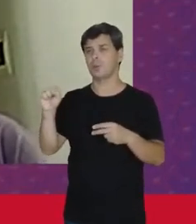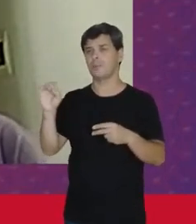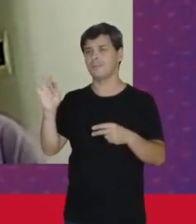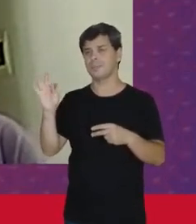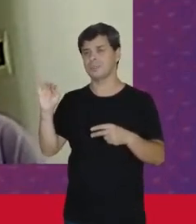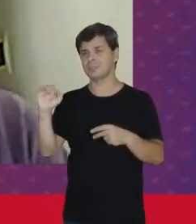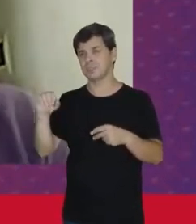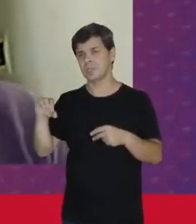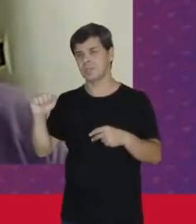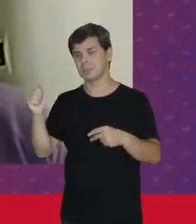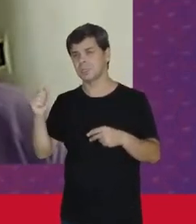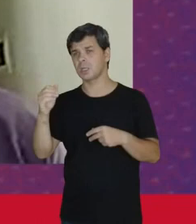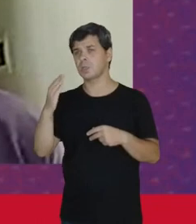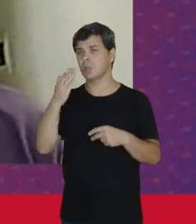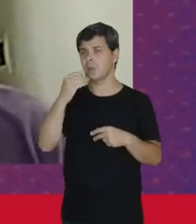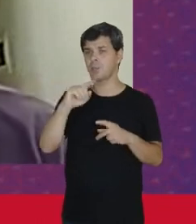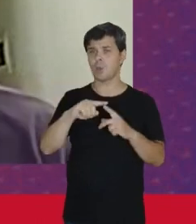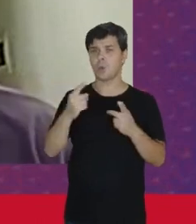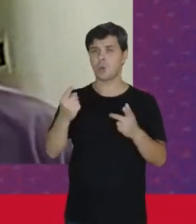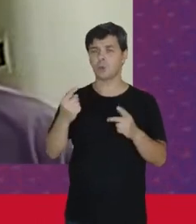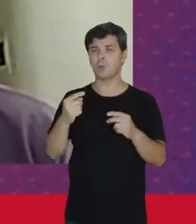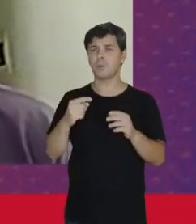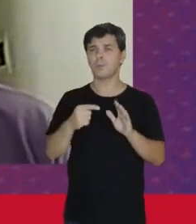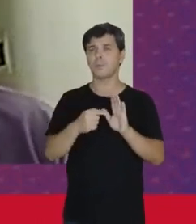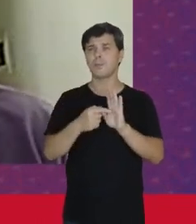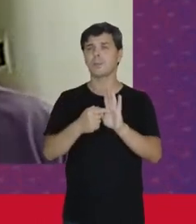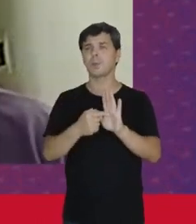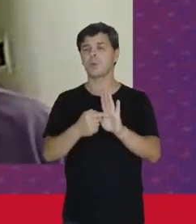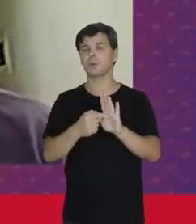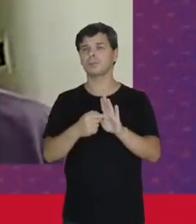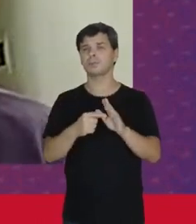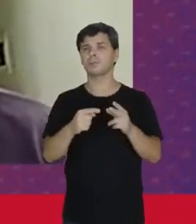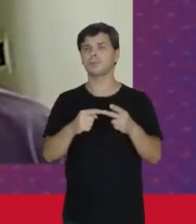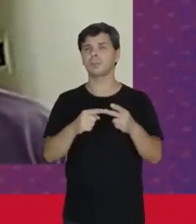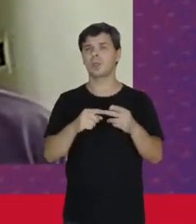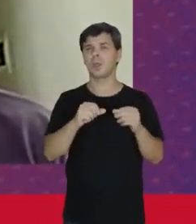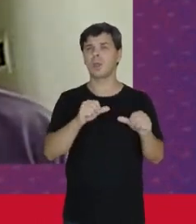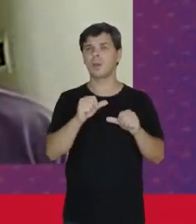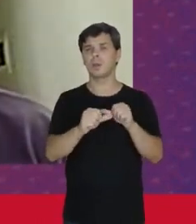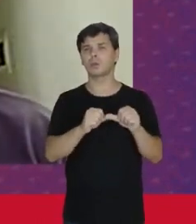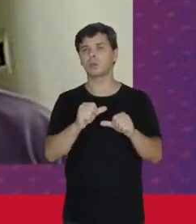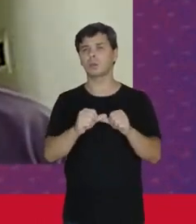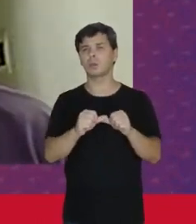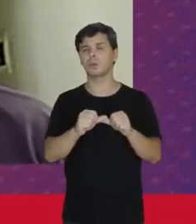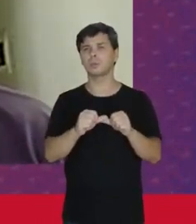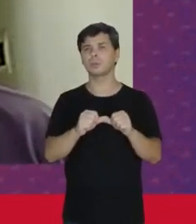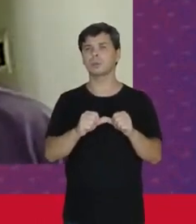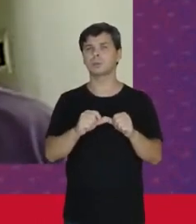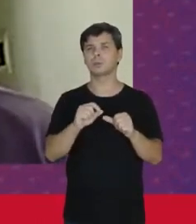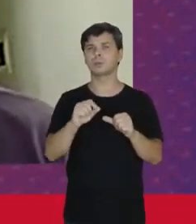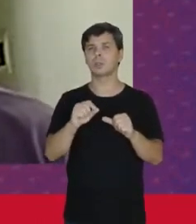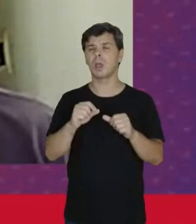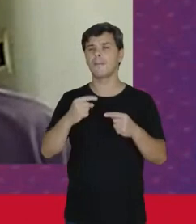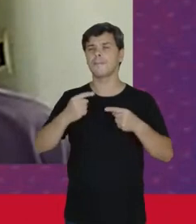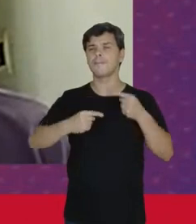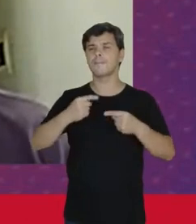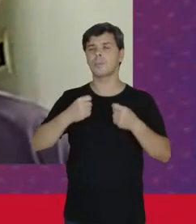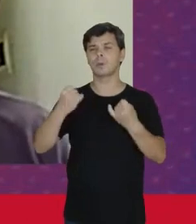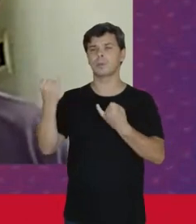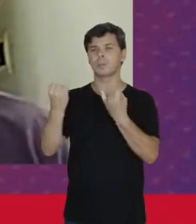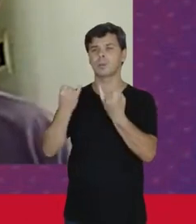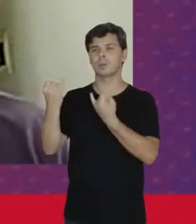nos alimentos, né? Uma outra coisa também que está prevista nesse pacote é a mudança em relação à política